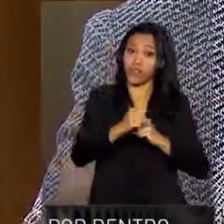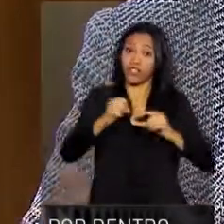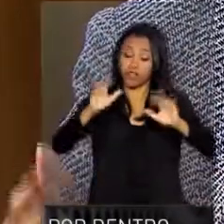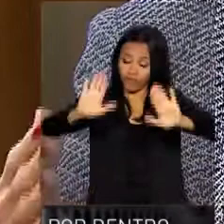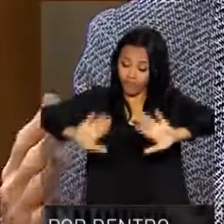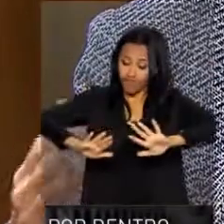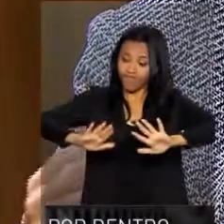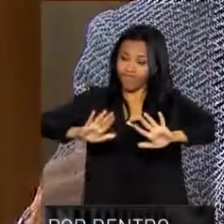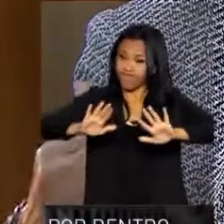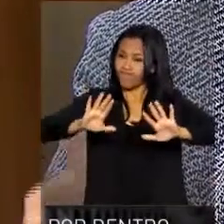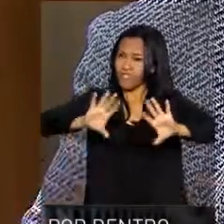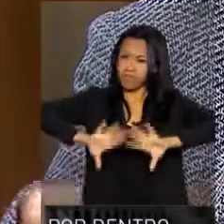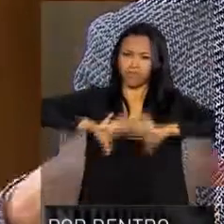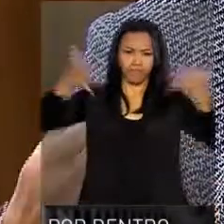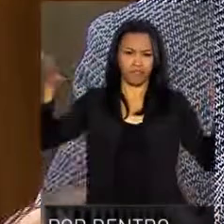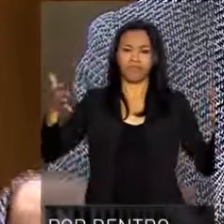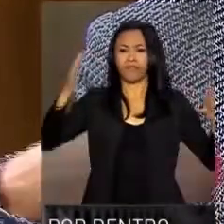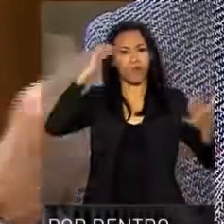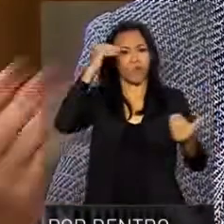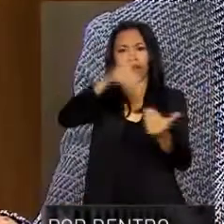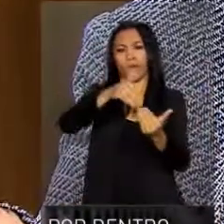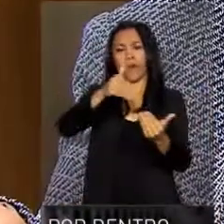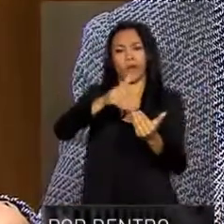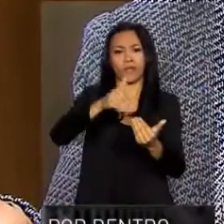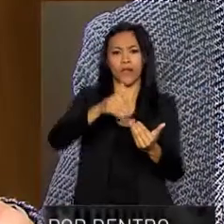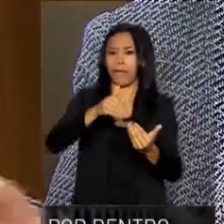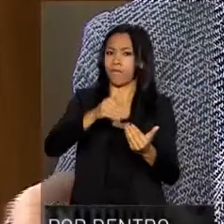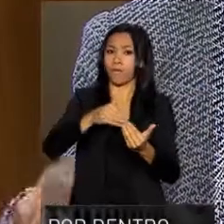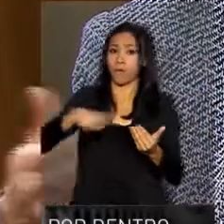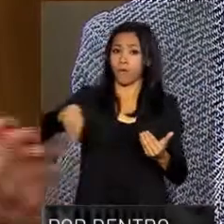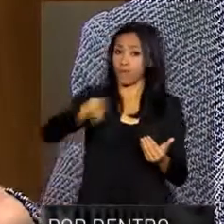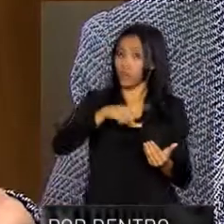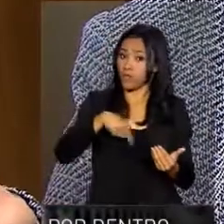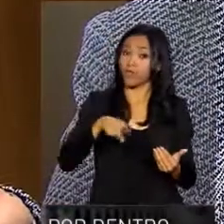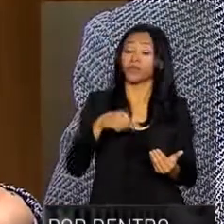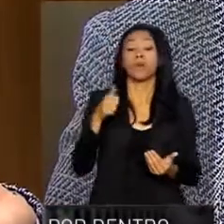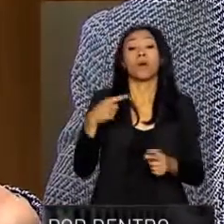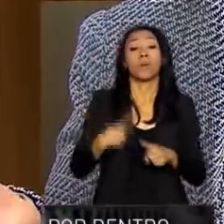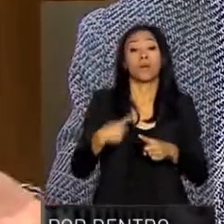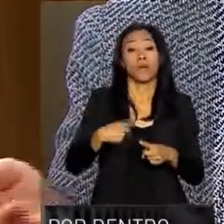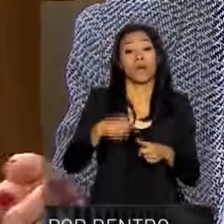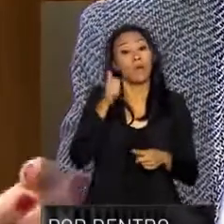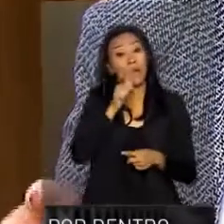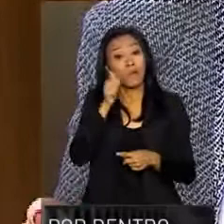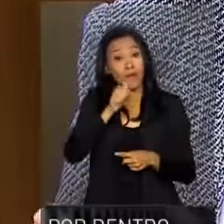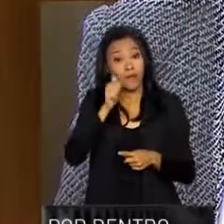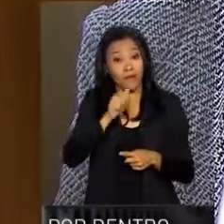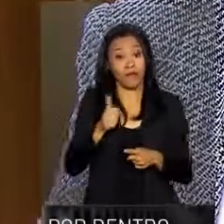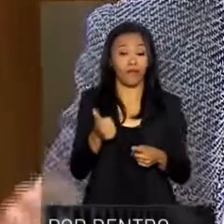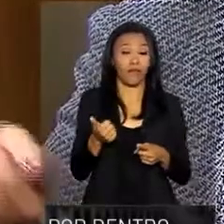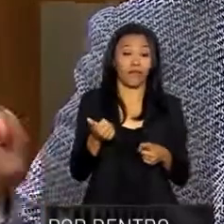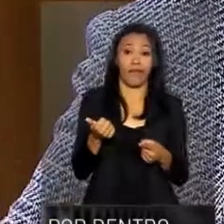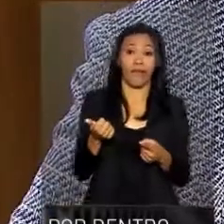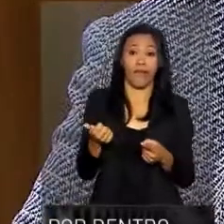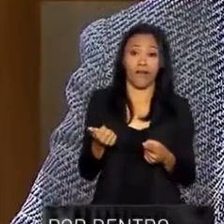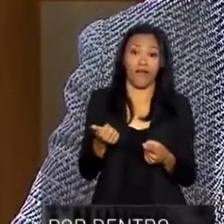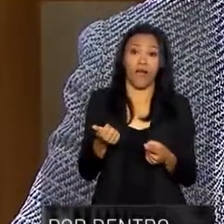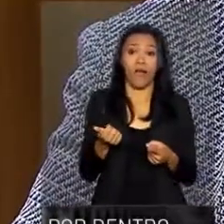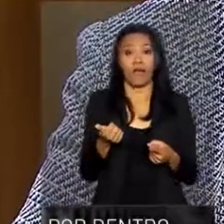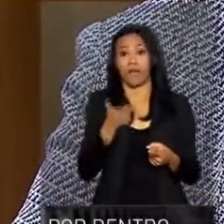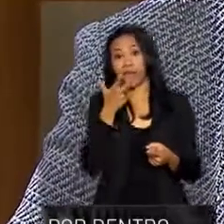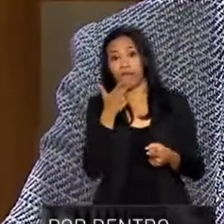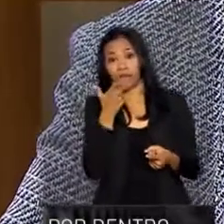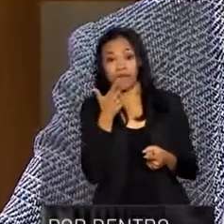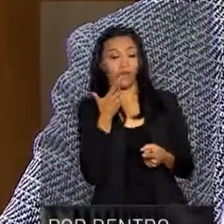podemos banalizar banalizar o fato de uma mulher é ainda porque não quis porque estava falando com